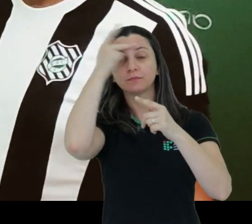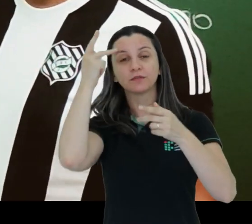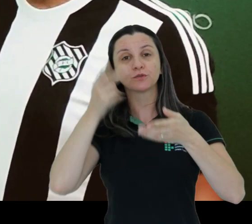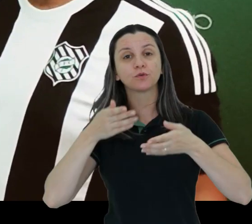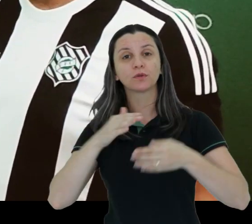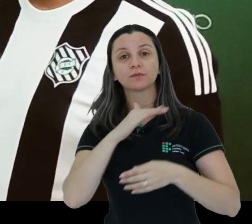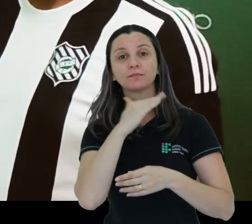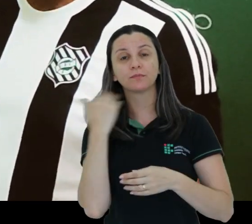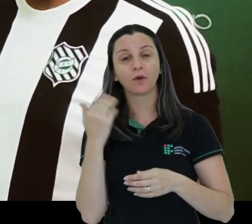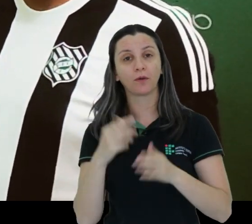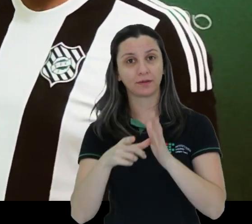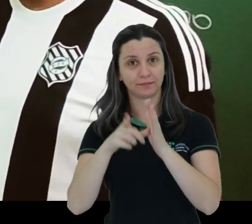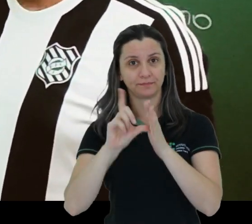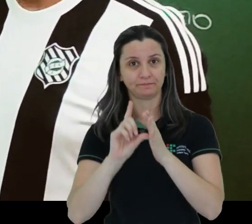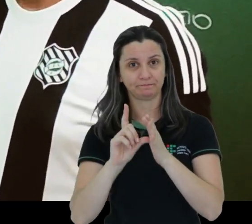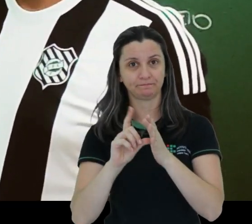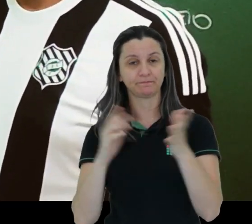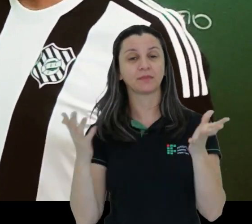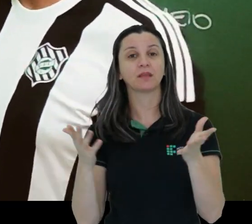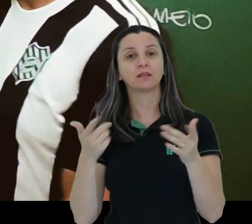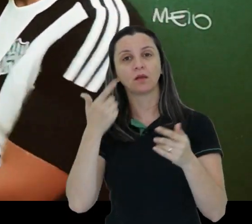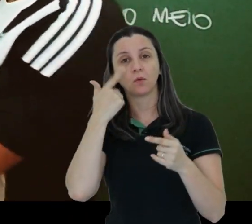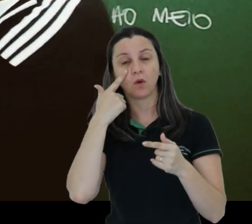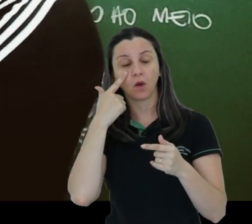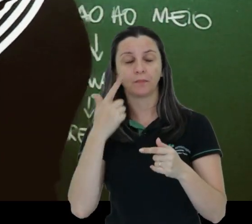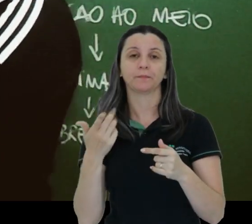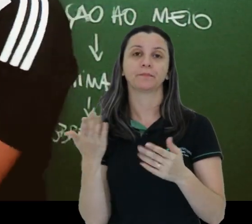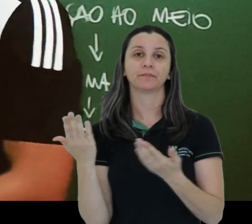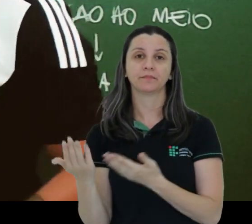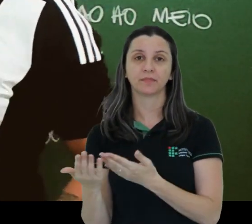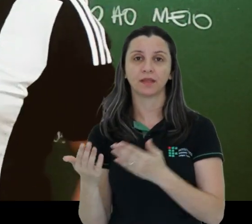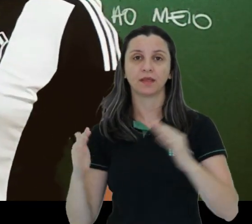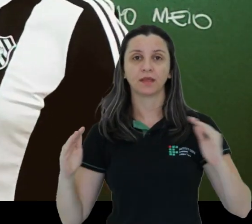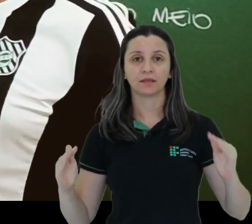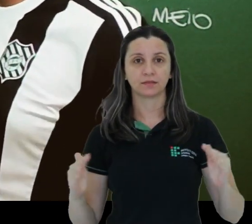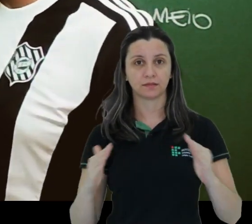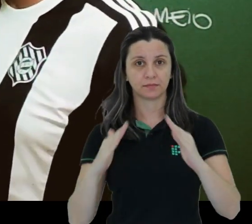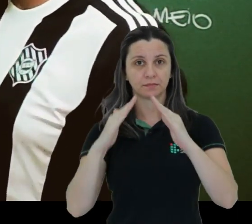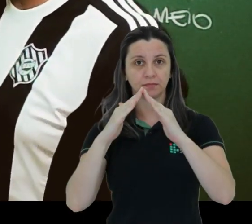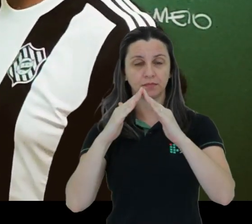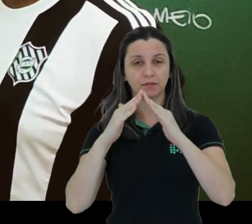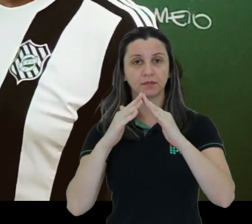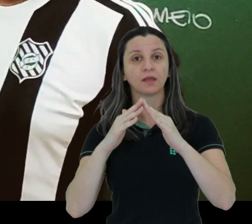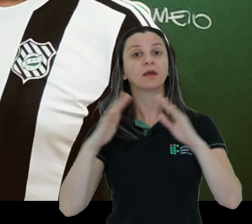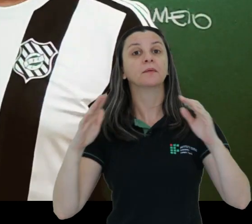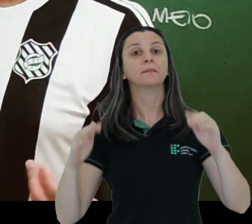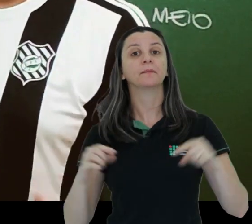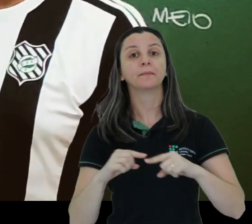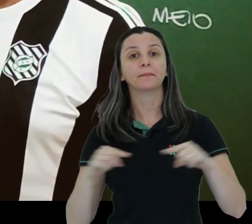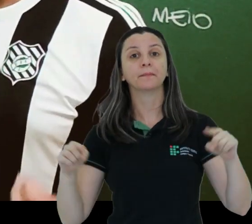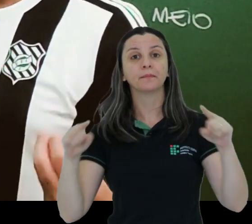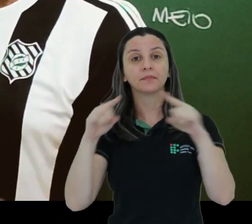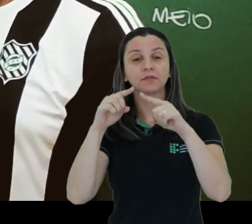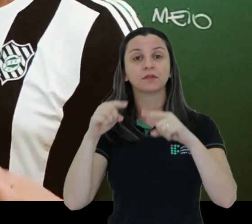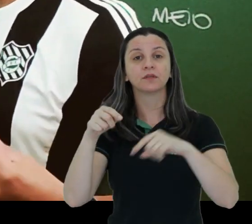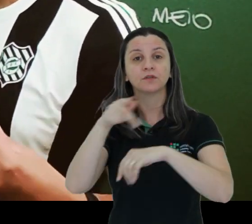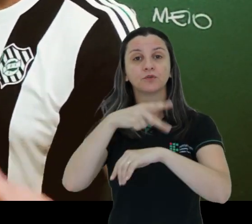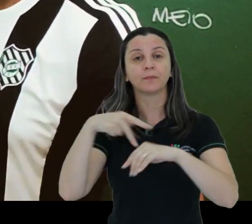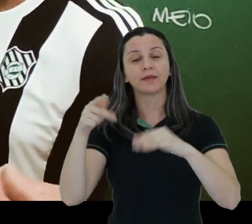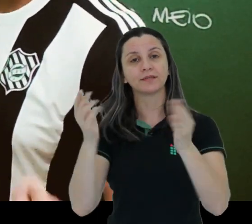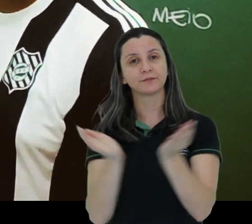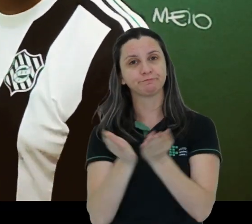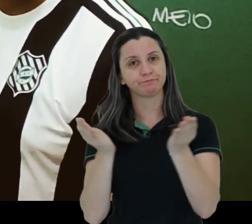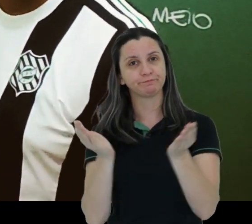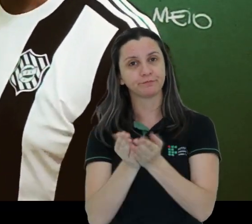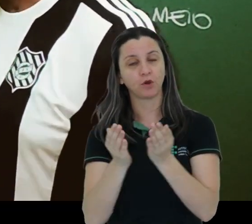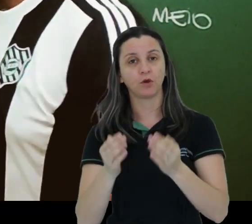dizer que as pessoas morrem cedo. Então, essa pirâmide, quando ela é nesse sentido, ela é uma pirâmide de um país